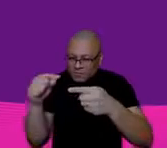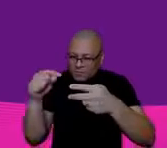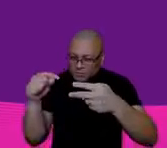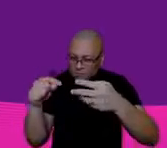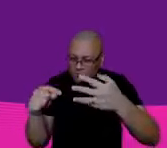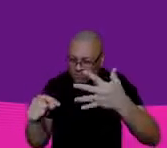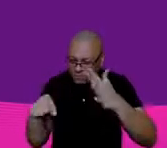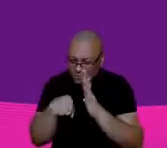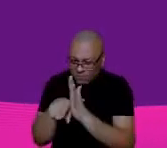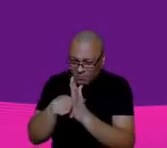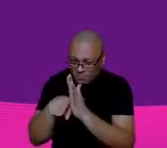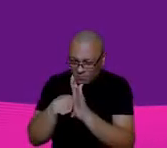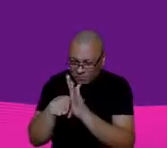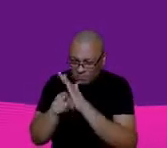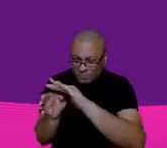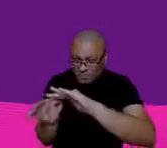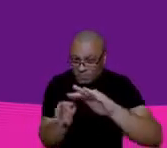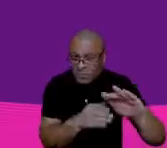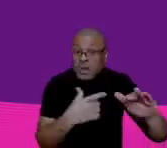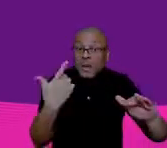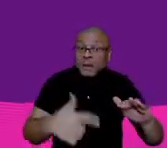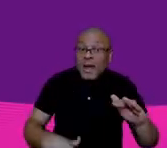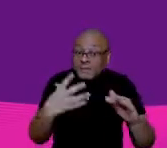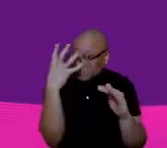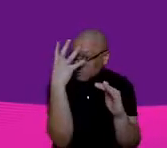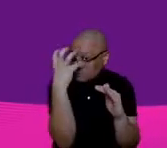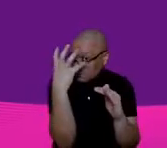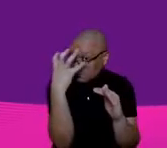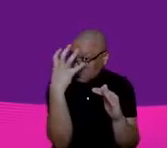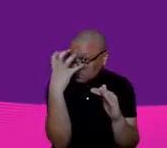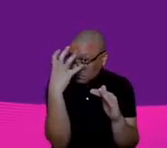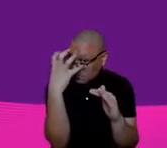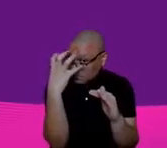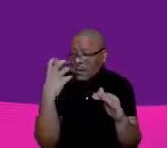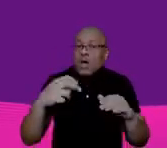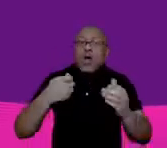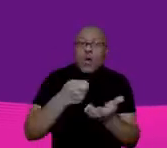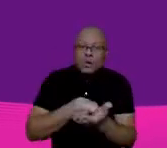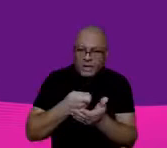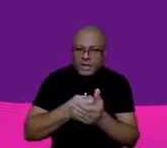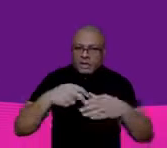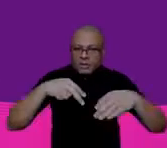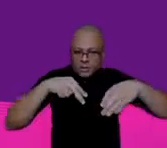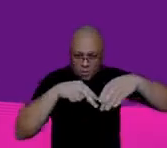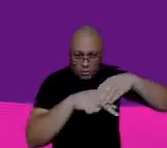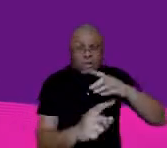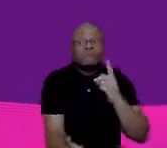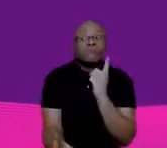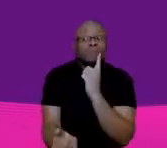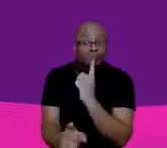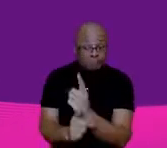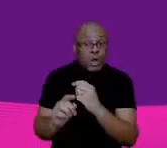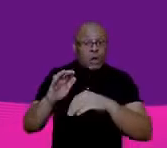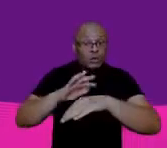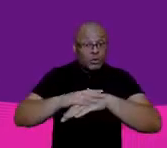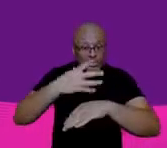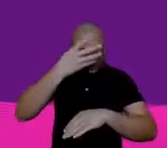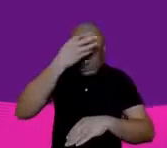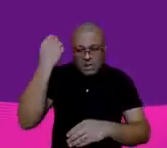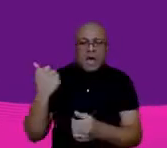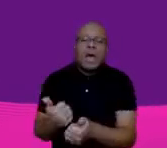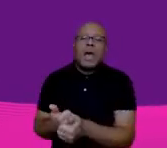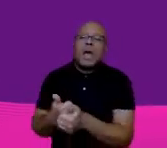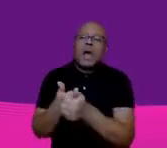quando precisa um exame de imagem, como o Trodat, mas não é obrigatório. Feito o diagnóstico de Parkinson, a gente acompanha o paciente. E